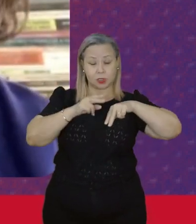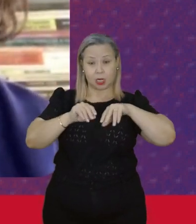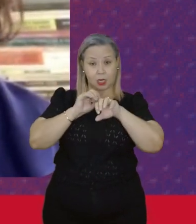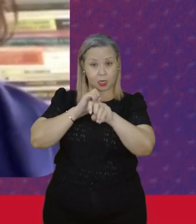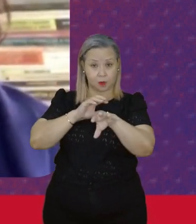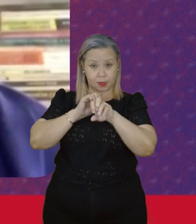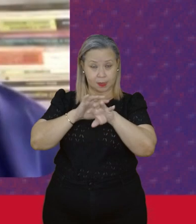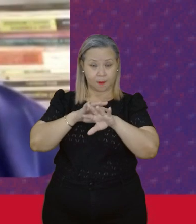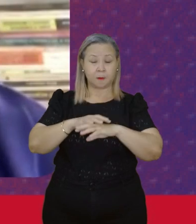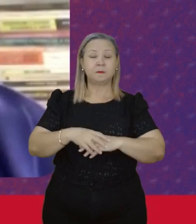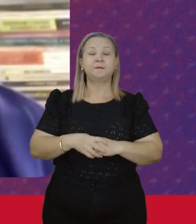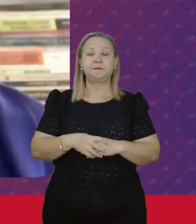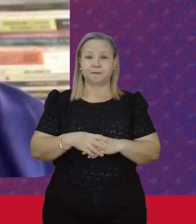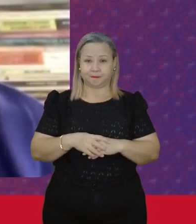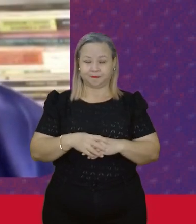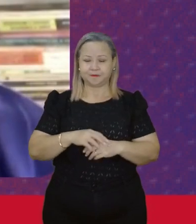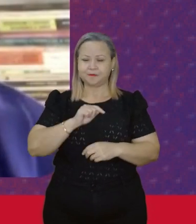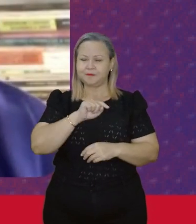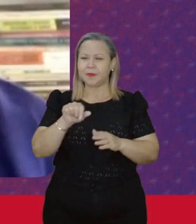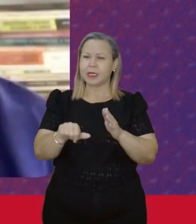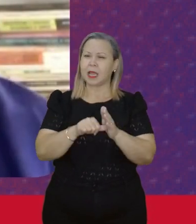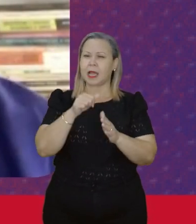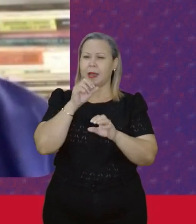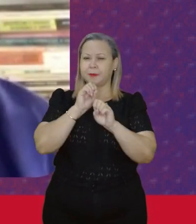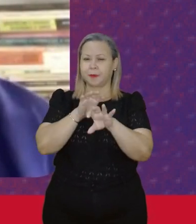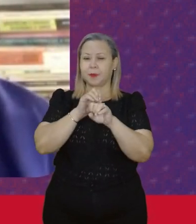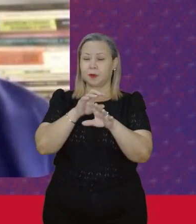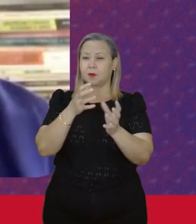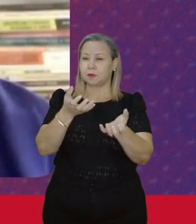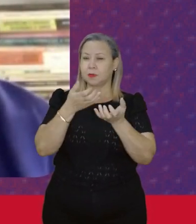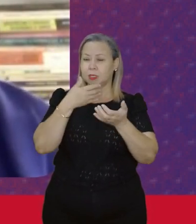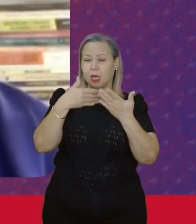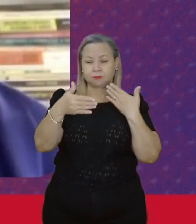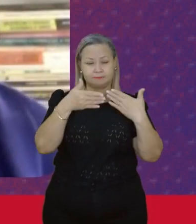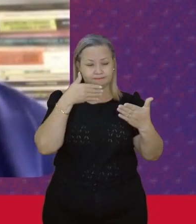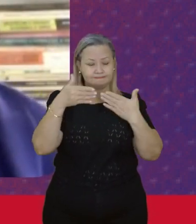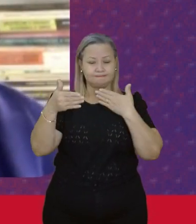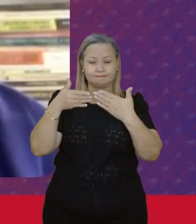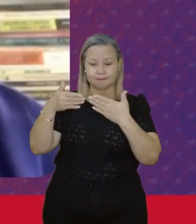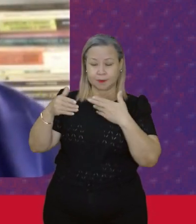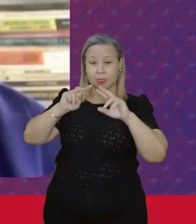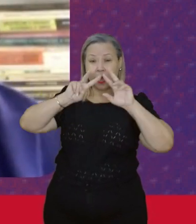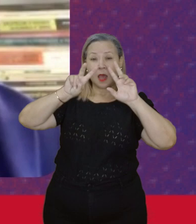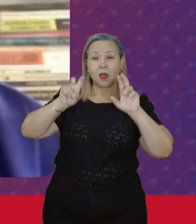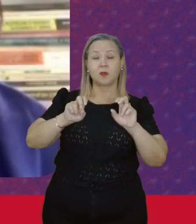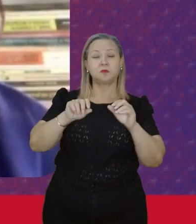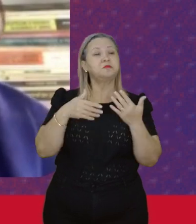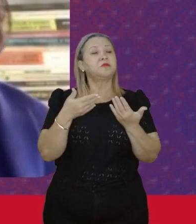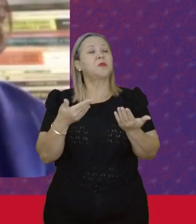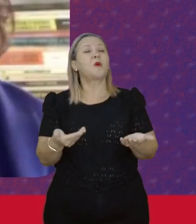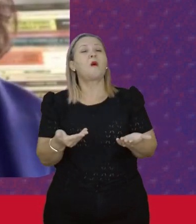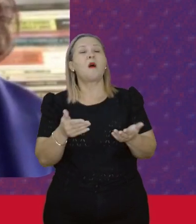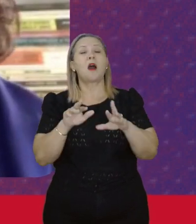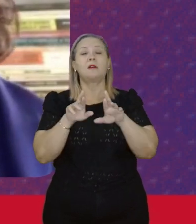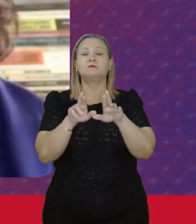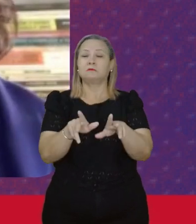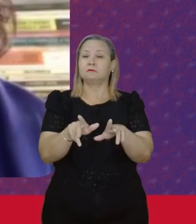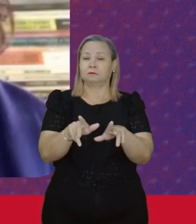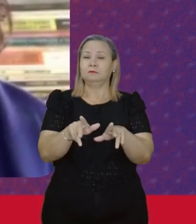educação. Nesta primeira aula, eu quero conversar com vocês sobre qual é a